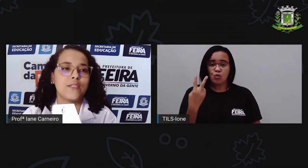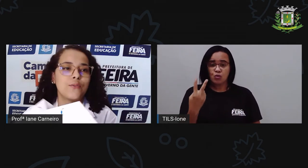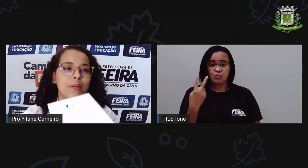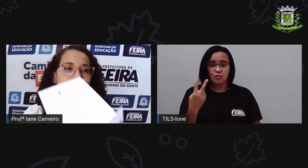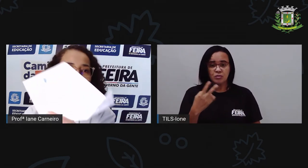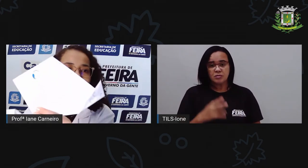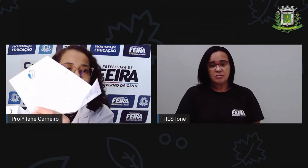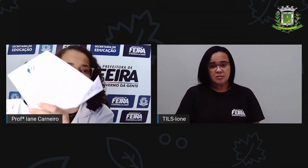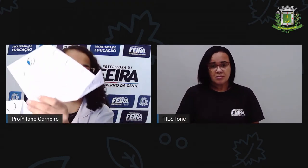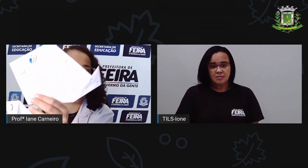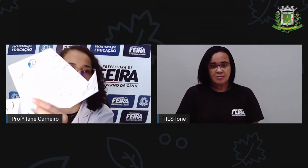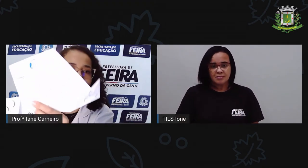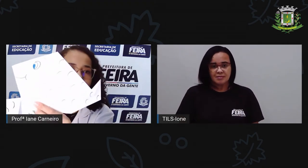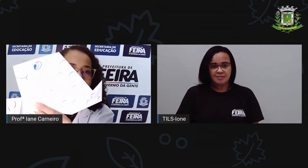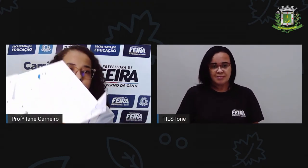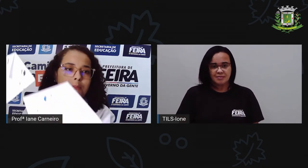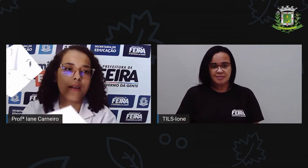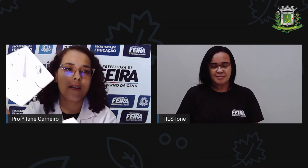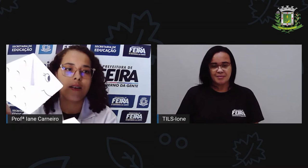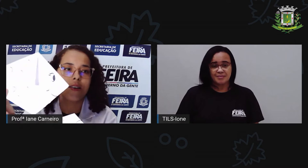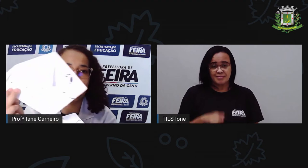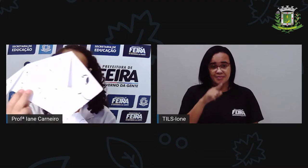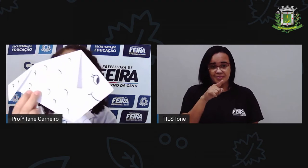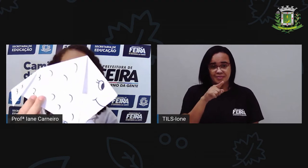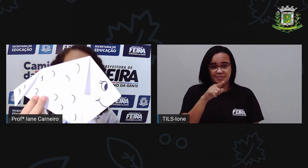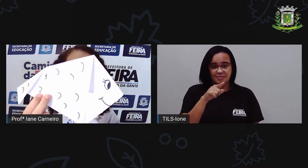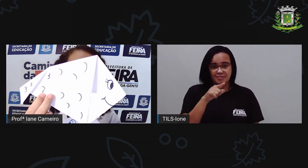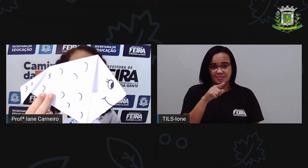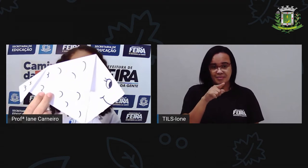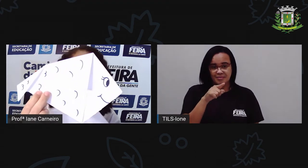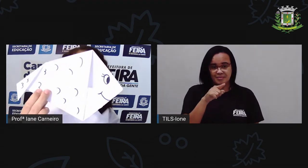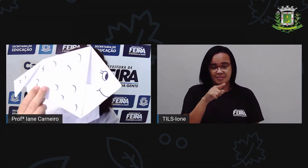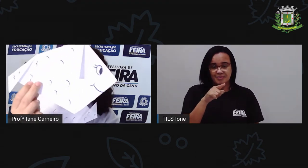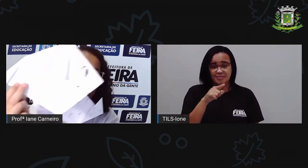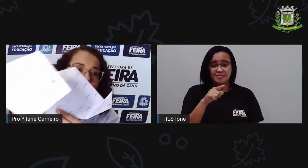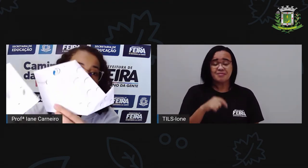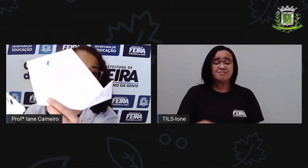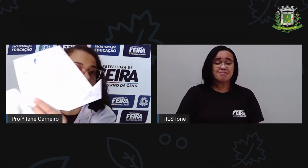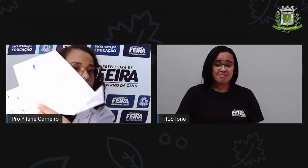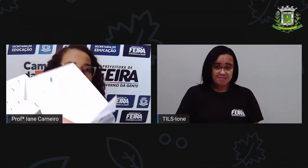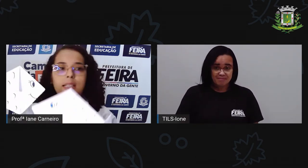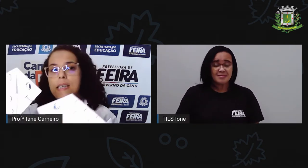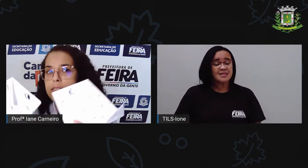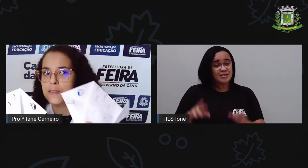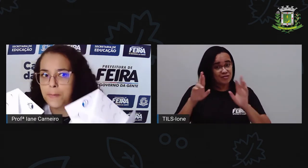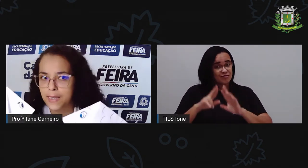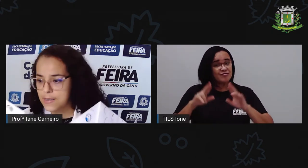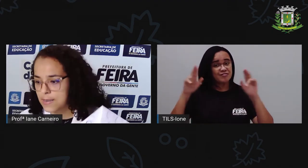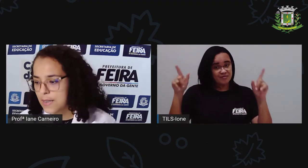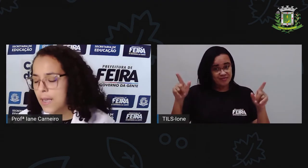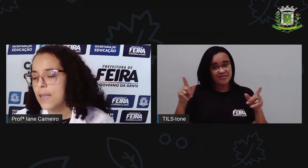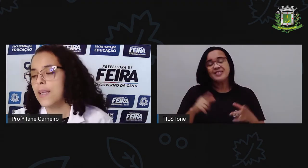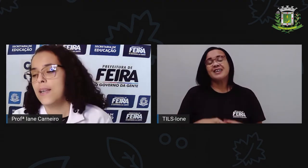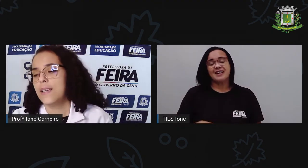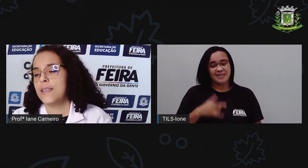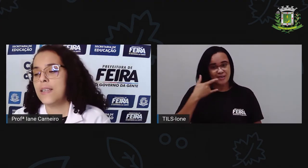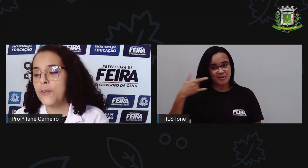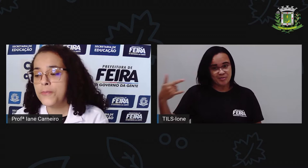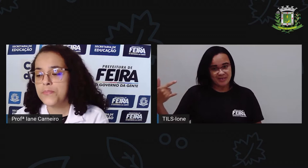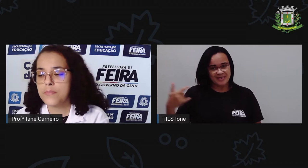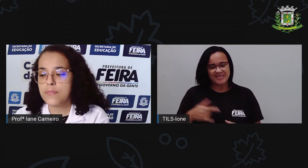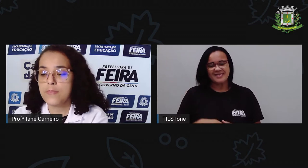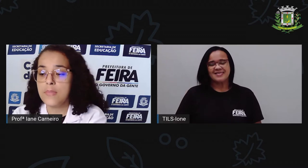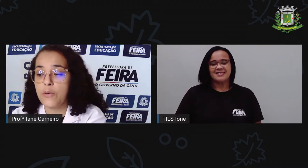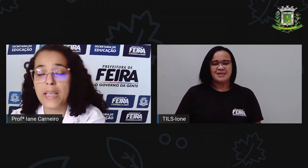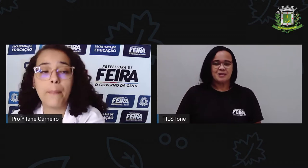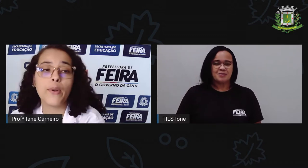Prof fez um peixinho, ó, com o rabinho para cima e um rabinho com o peixinho para baixo, porque são diferentes as espécies. Né?